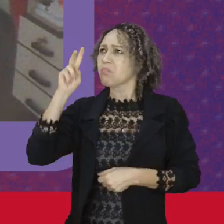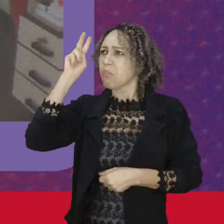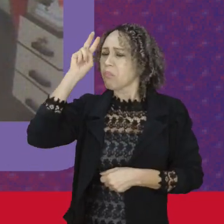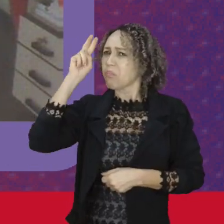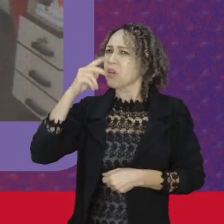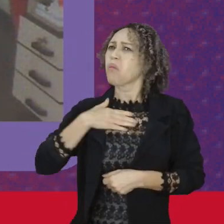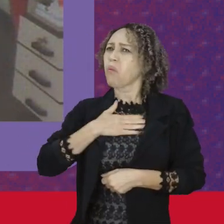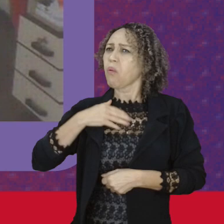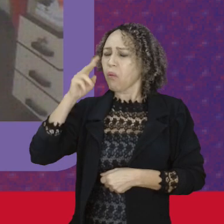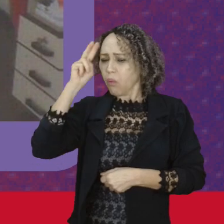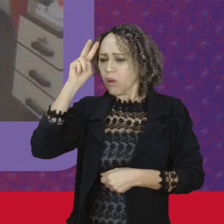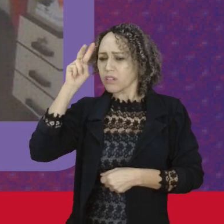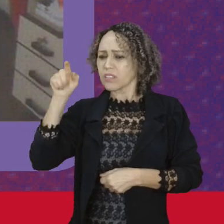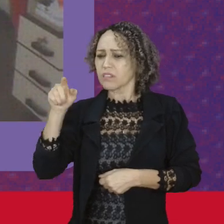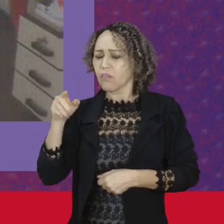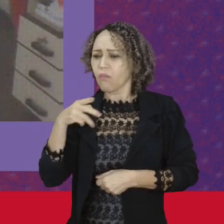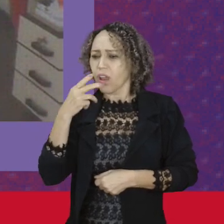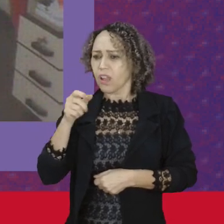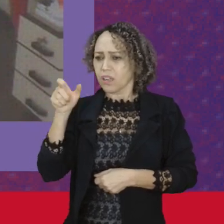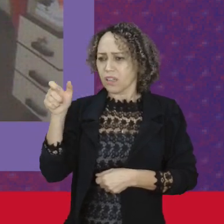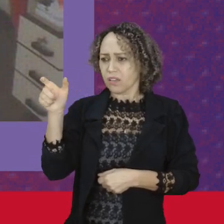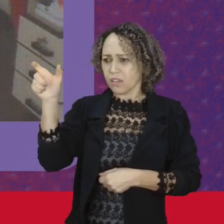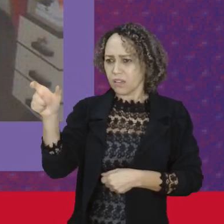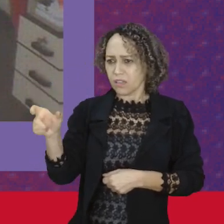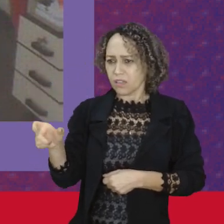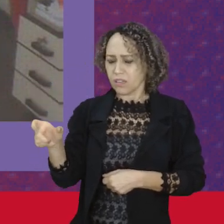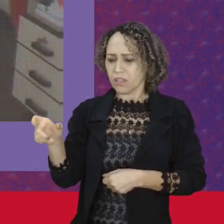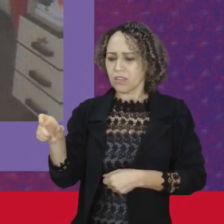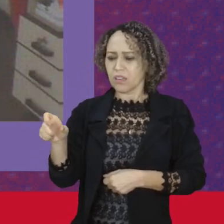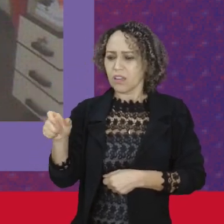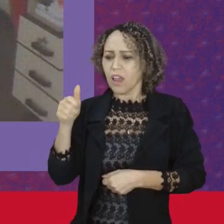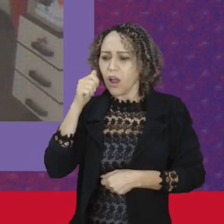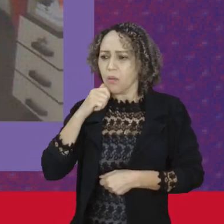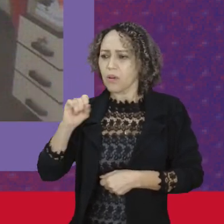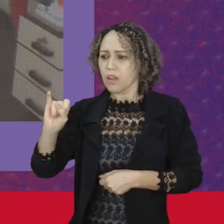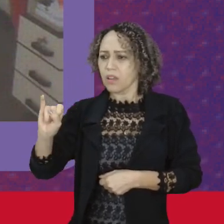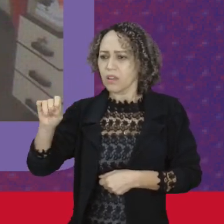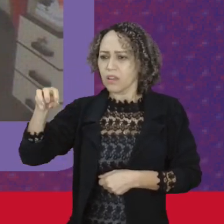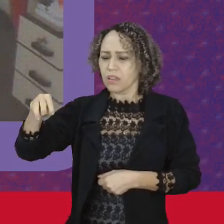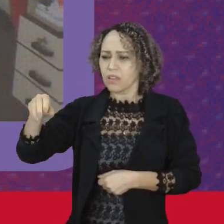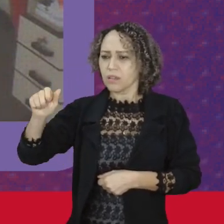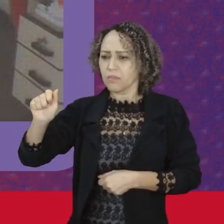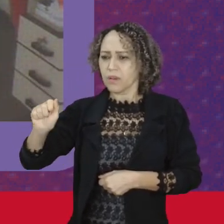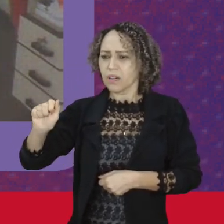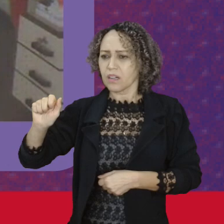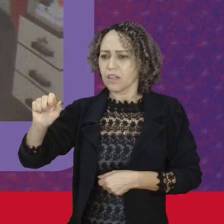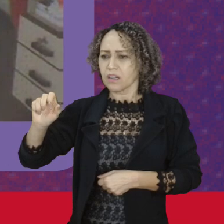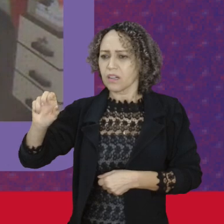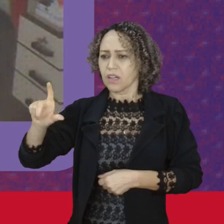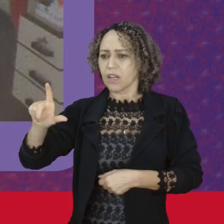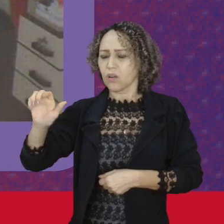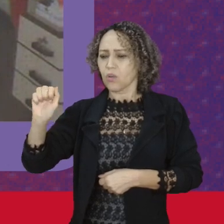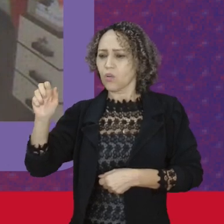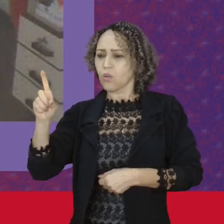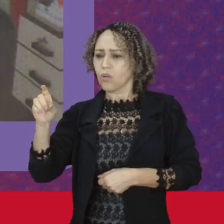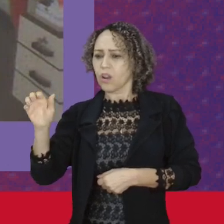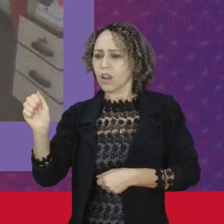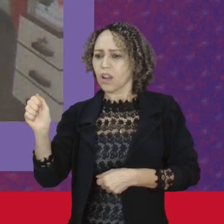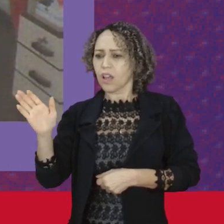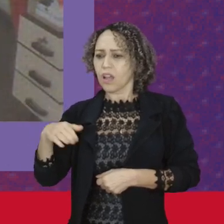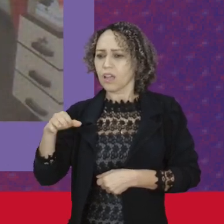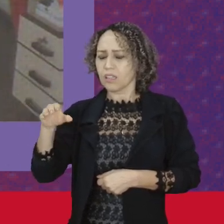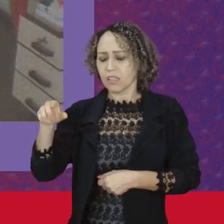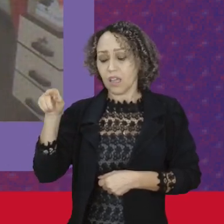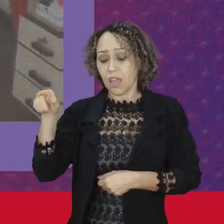disso, da Imaculada Conceição de Oliveira, que foi líder metalúrgica da greve de 68